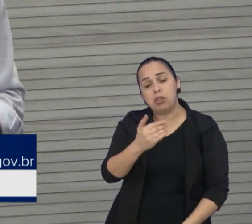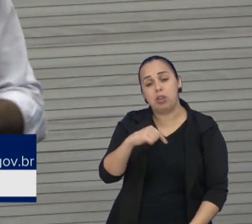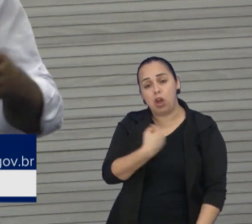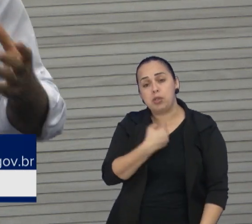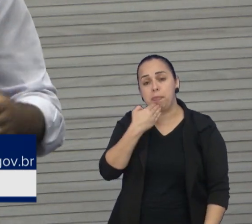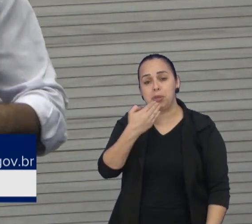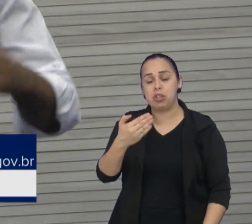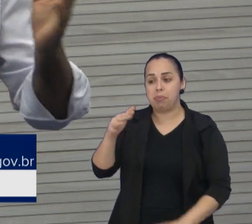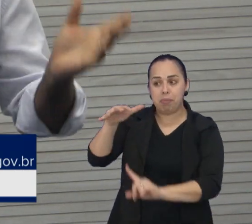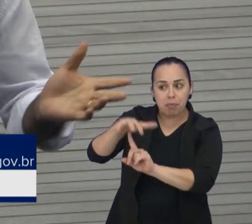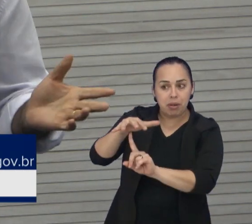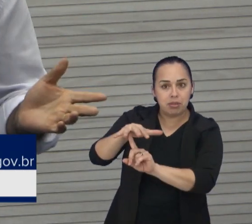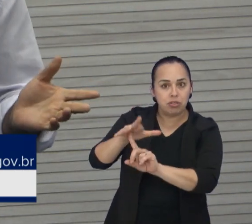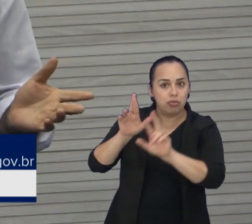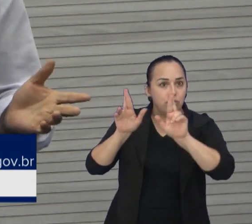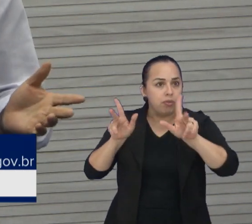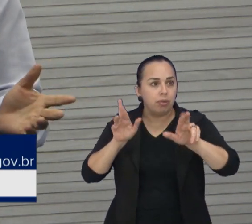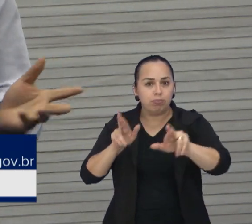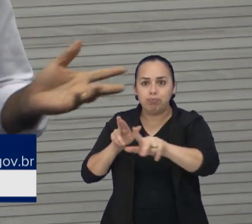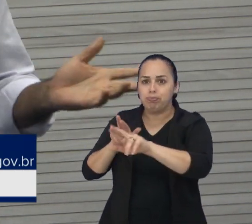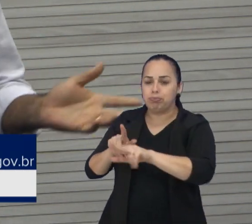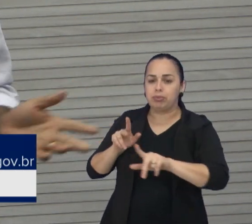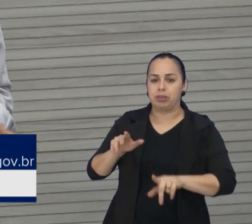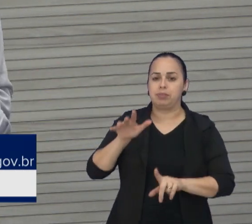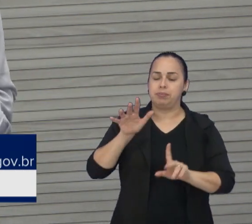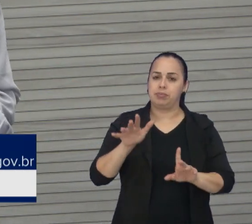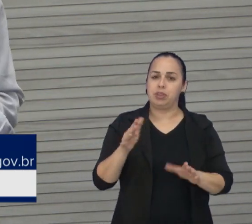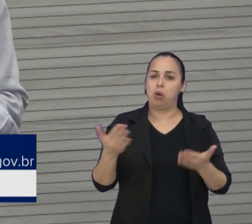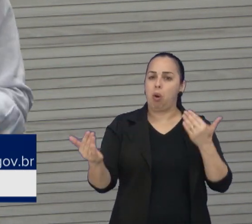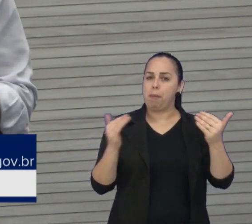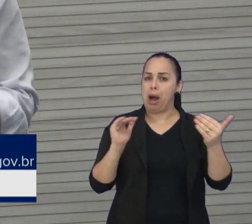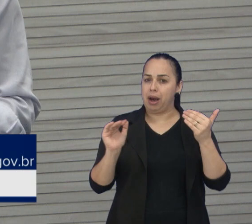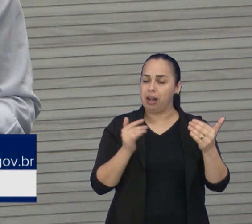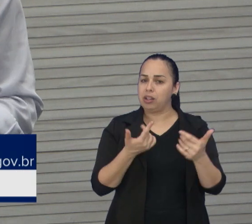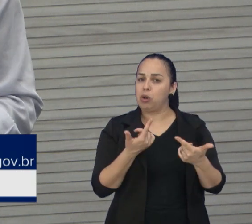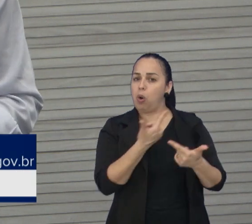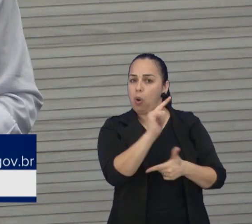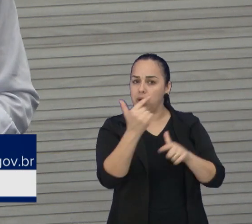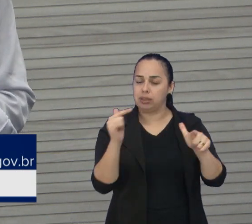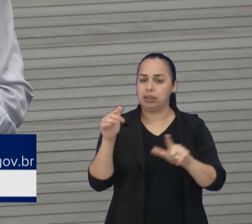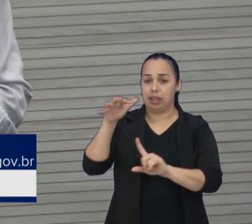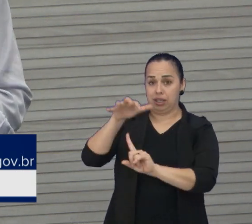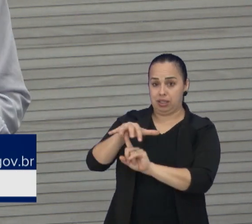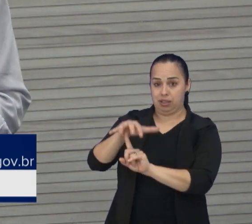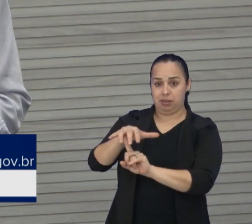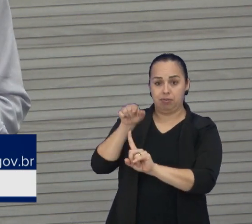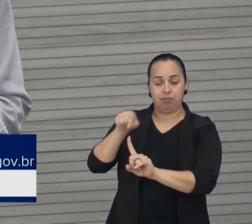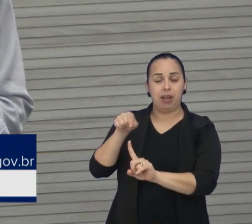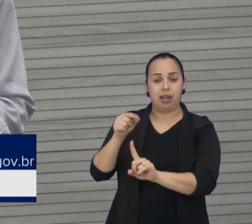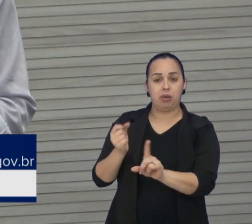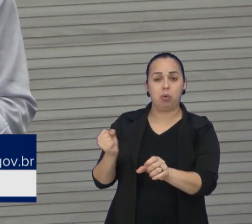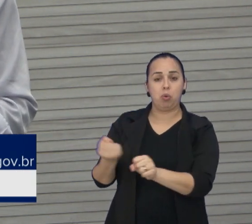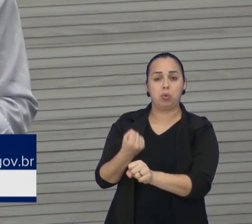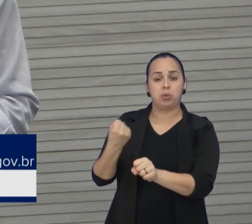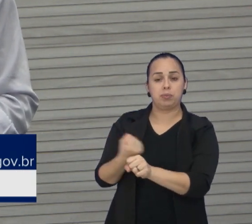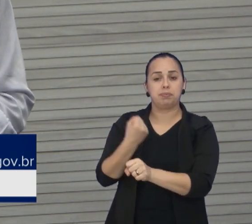se instalar uma praça diferente de outras existentes no bairro. Então, ali vai sair uma